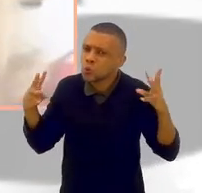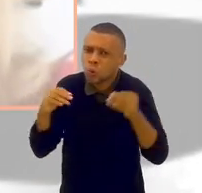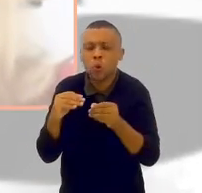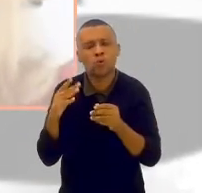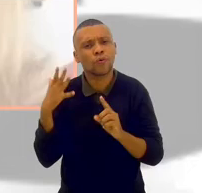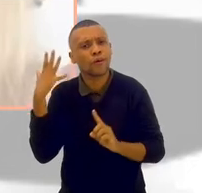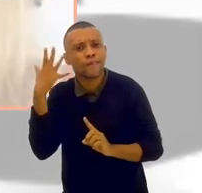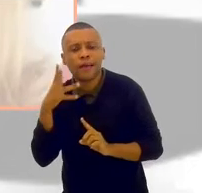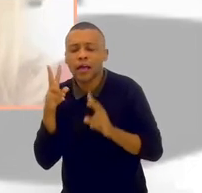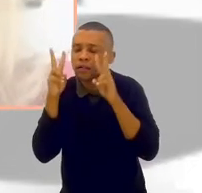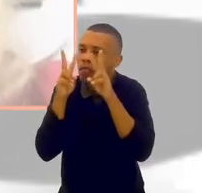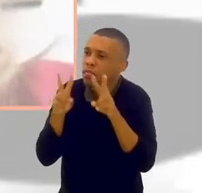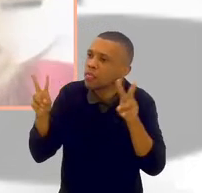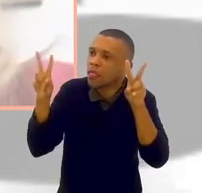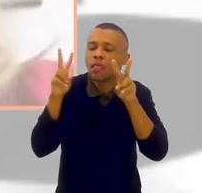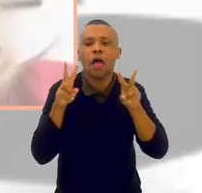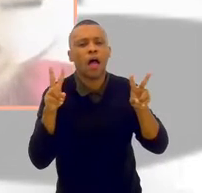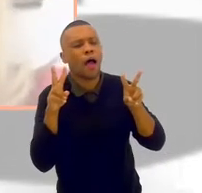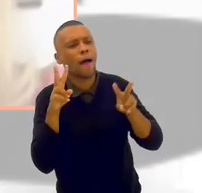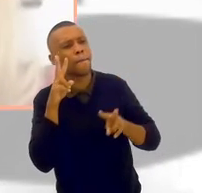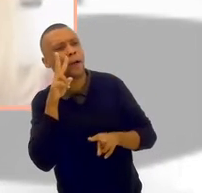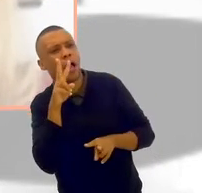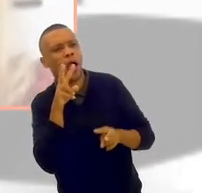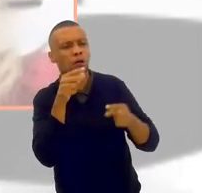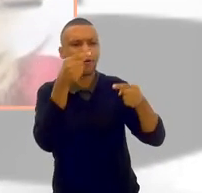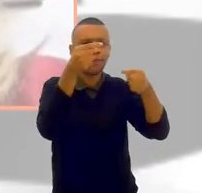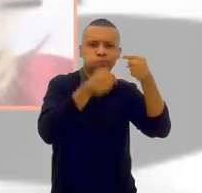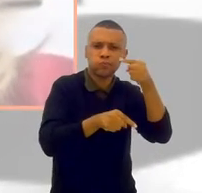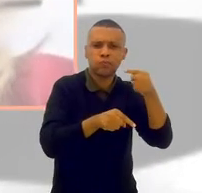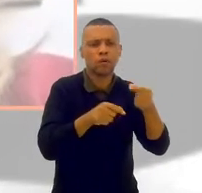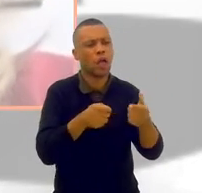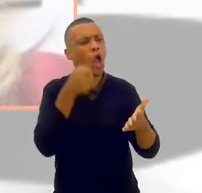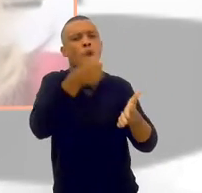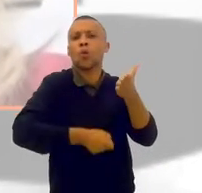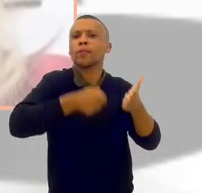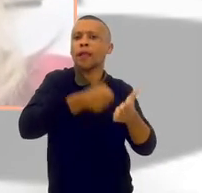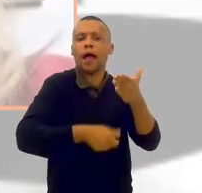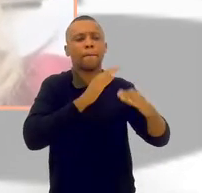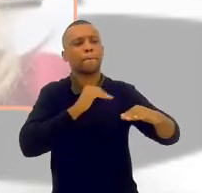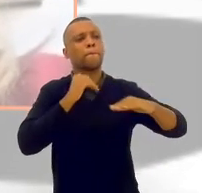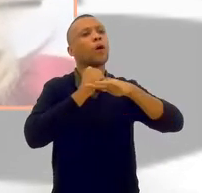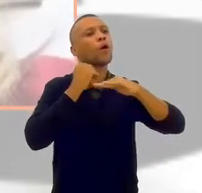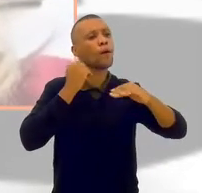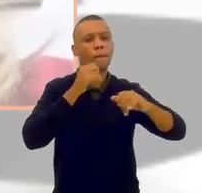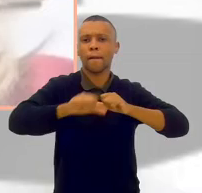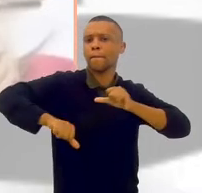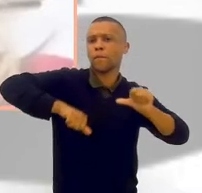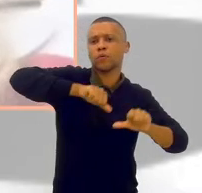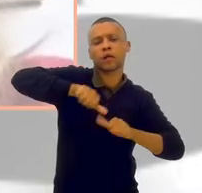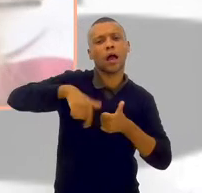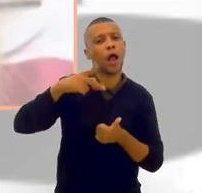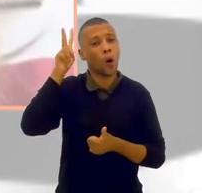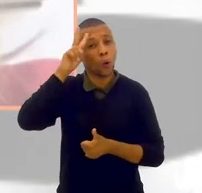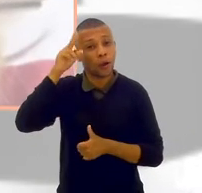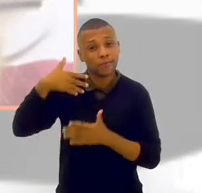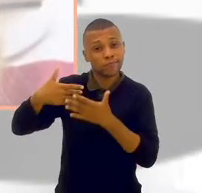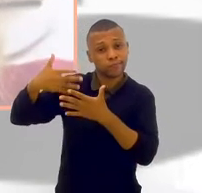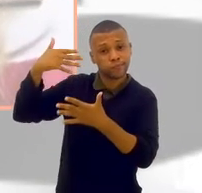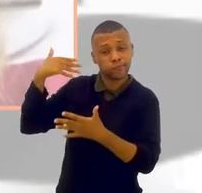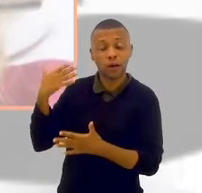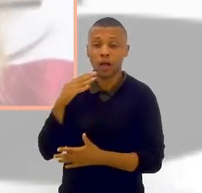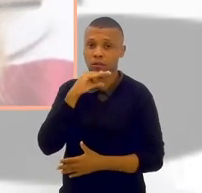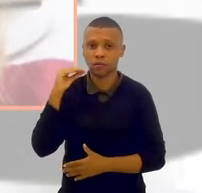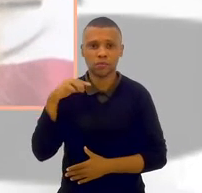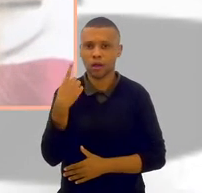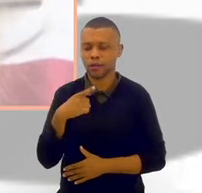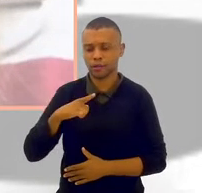de perceber o que não estava correto, ir atrás, porque quando eu era adolescente, eu lembro que nós somos assim,